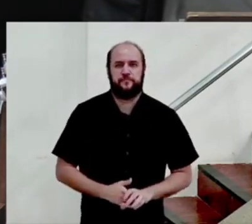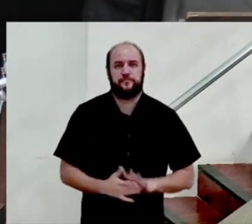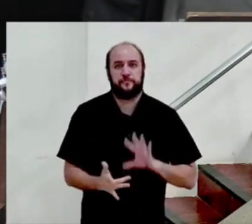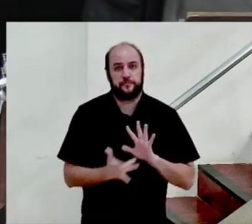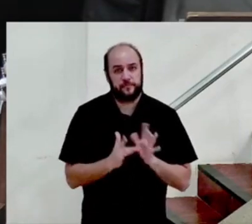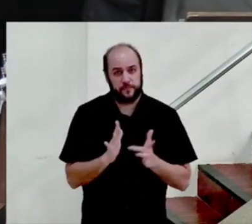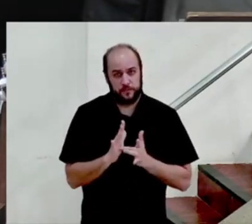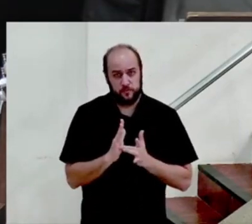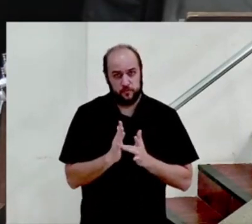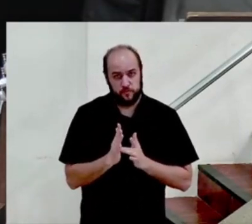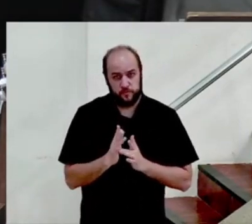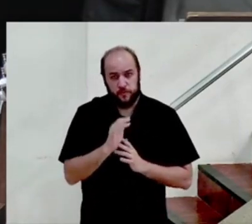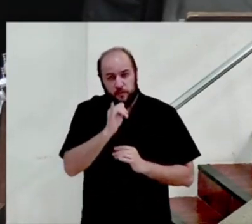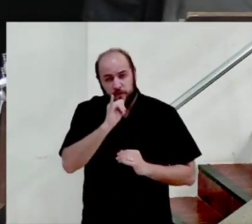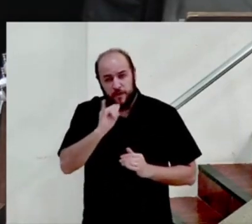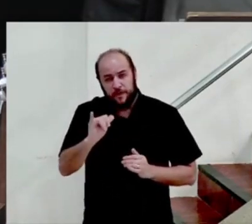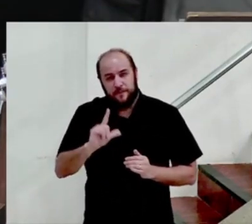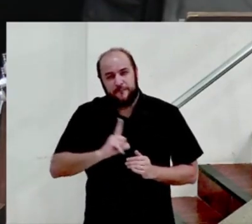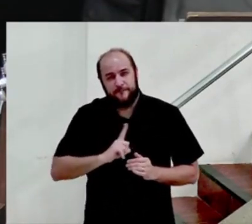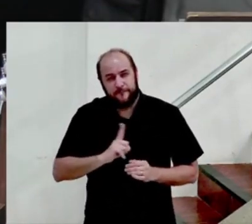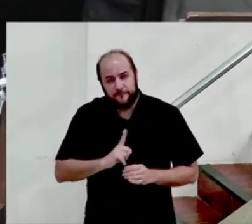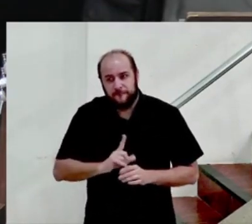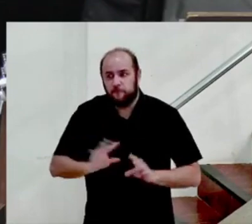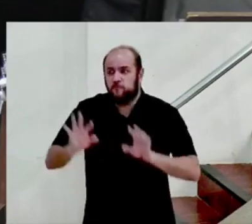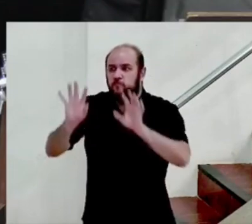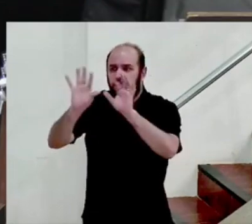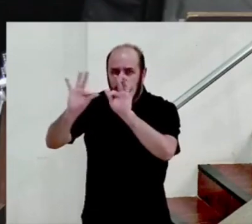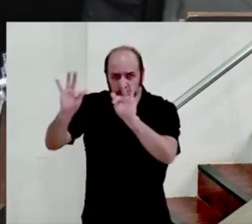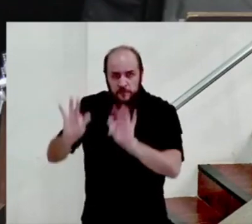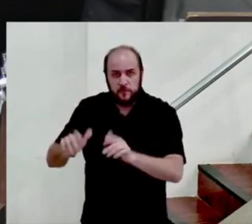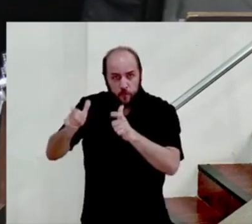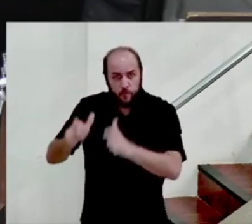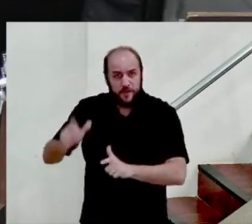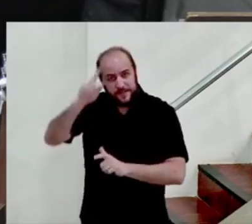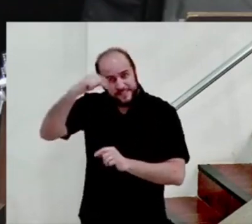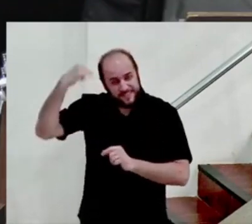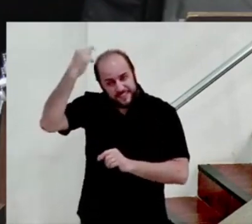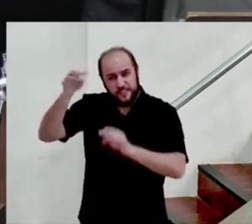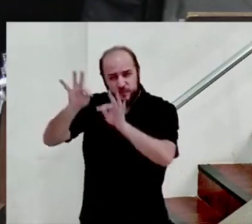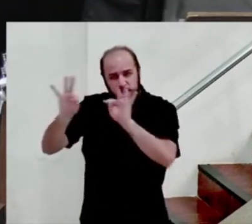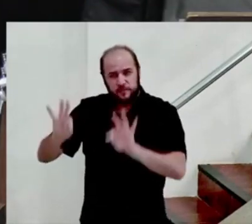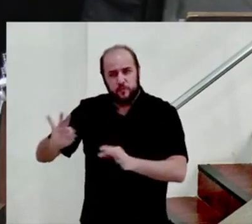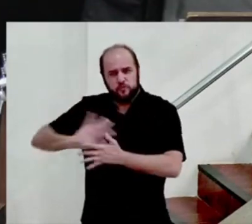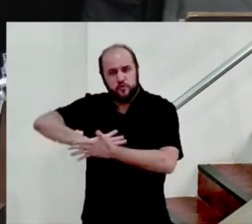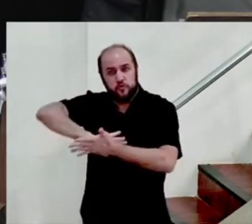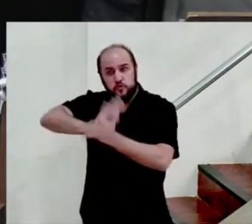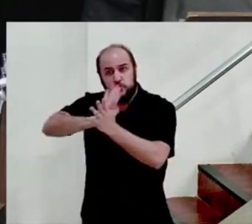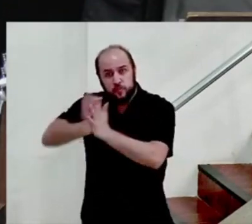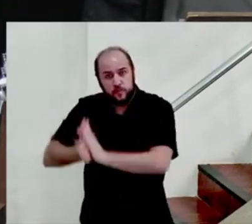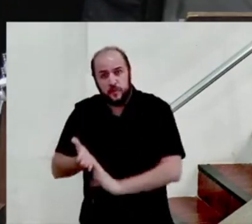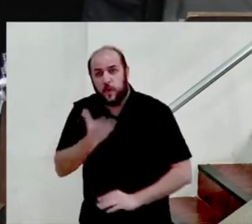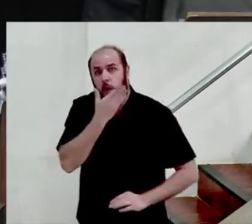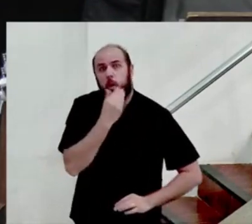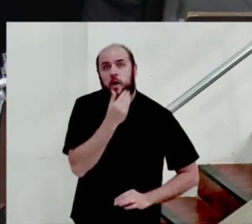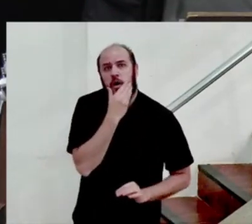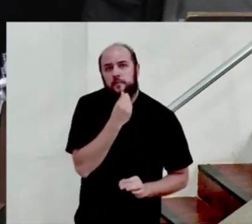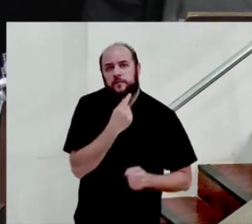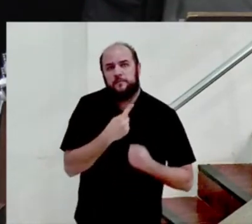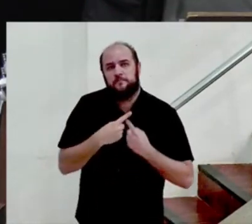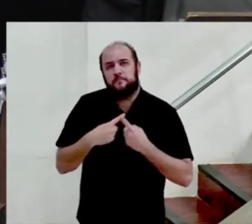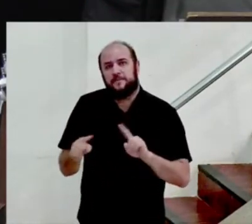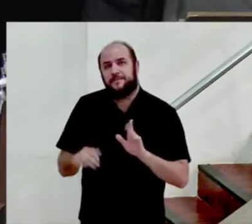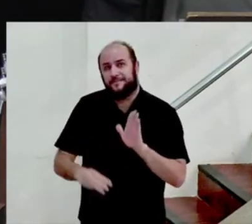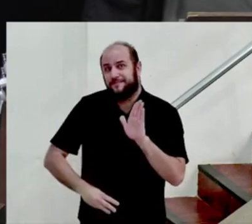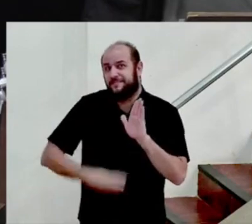falou que haveria um templo, um santuário, que seria destruído pelos homens, mas em 3